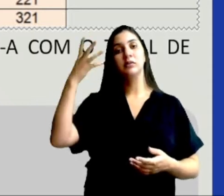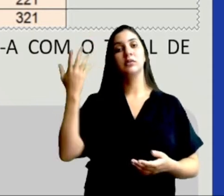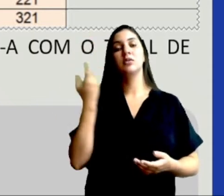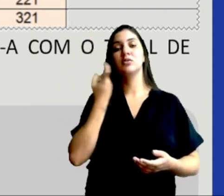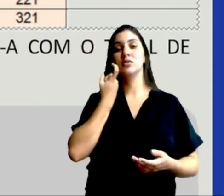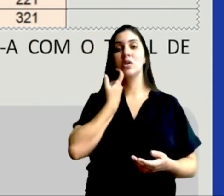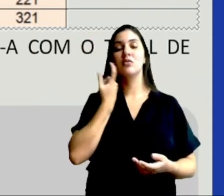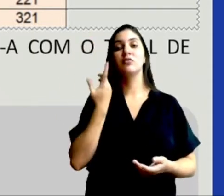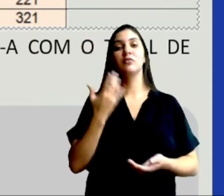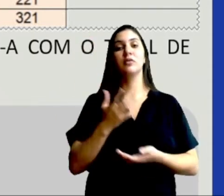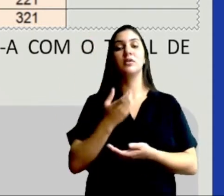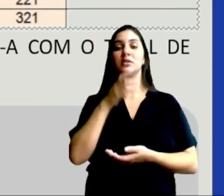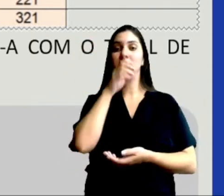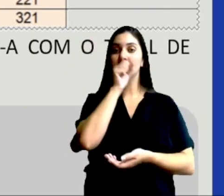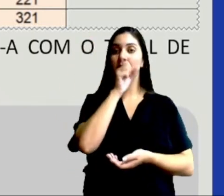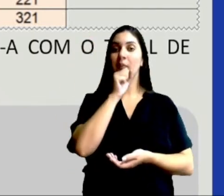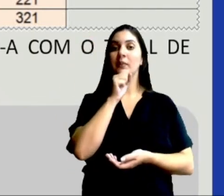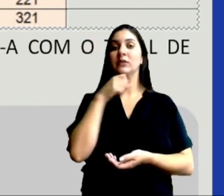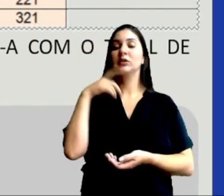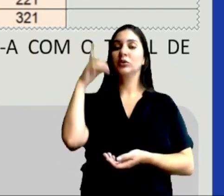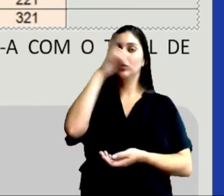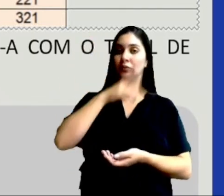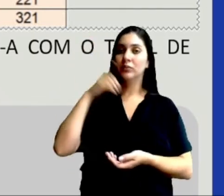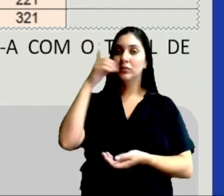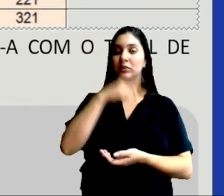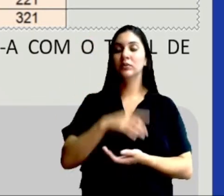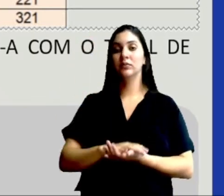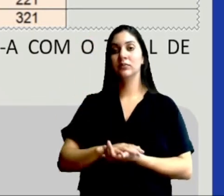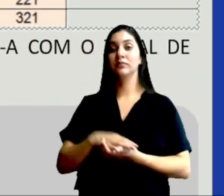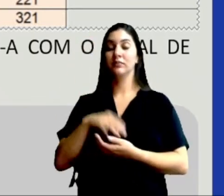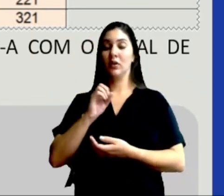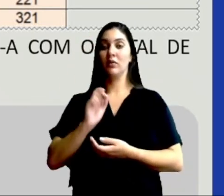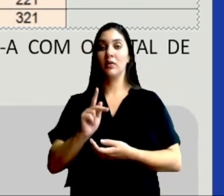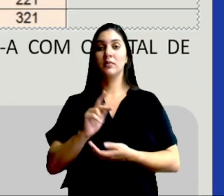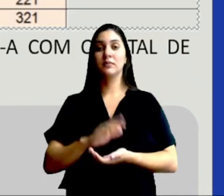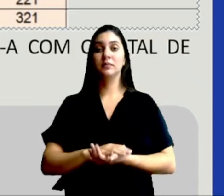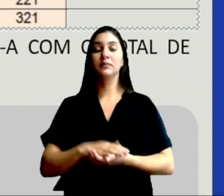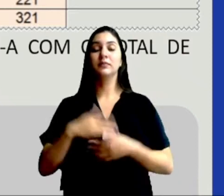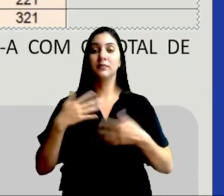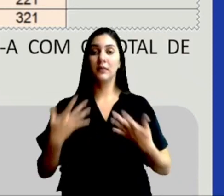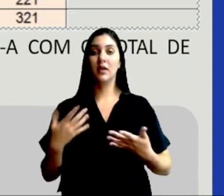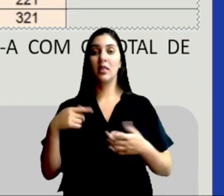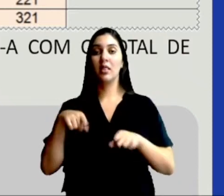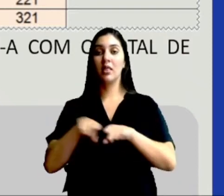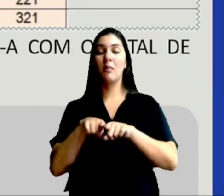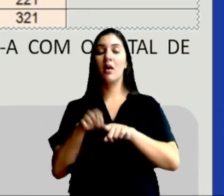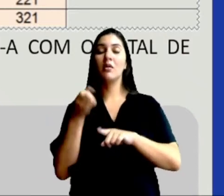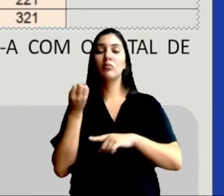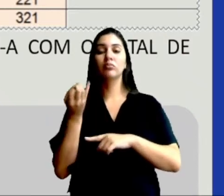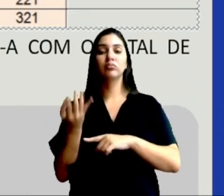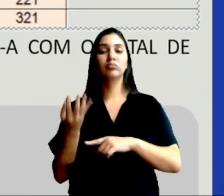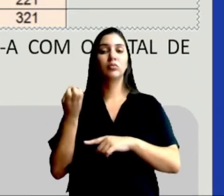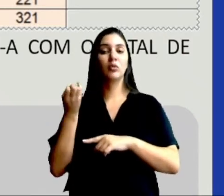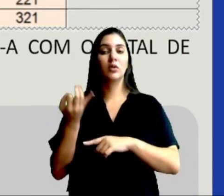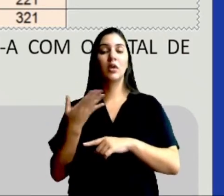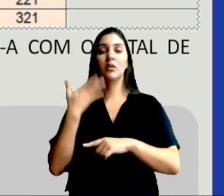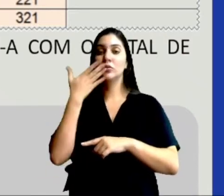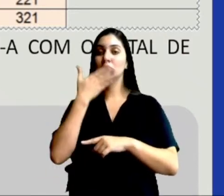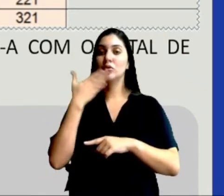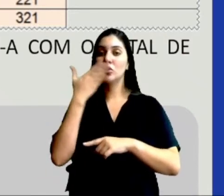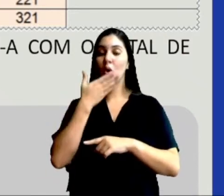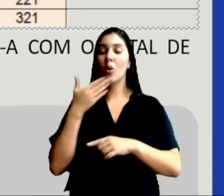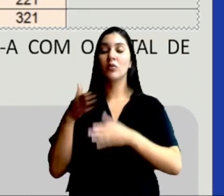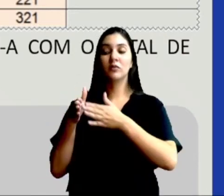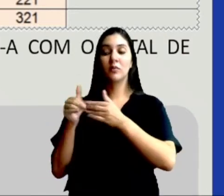quinta, sexta, sábado e domingo, tá? E a quantidade de doces que